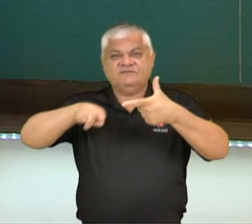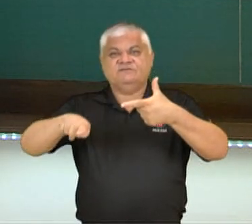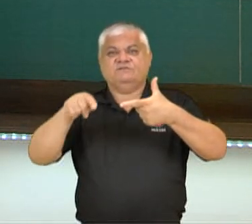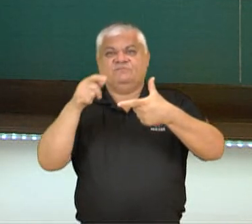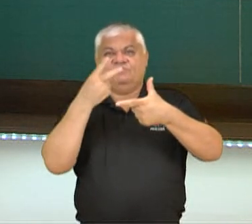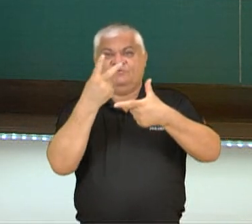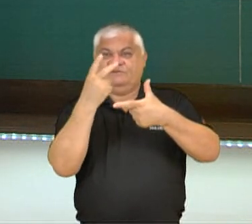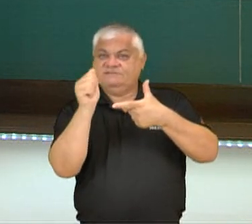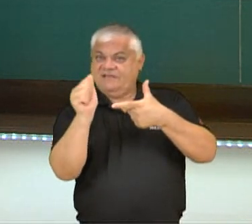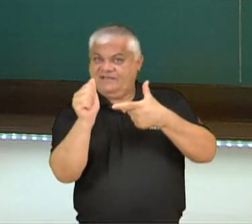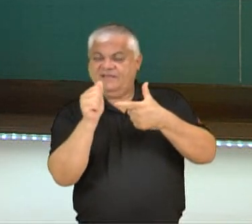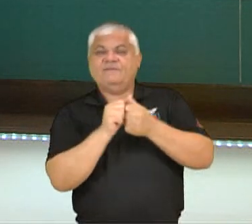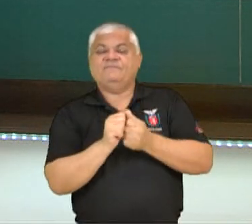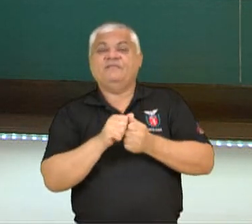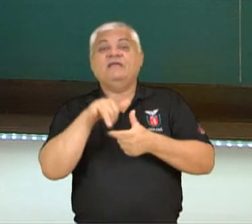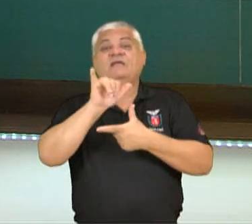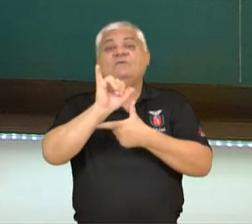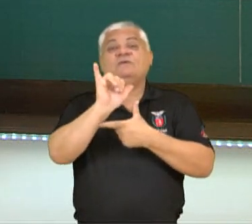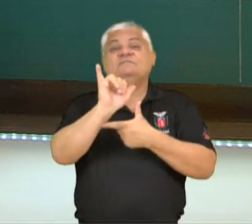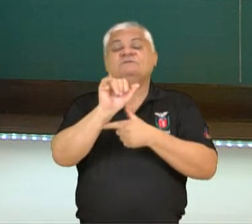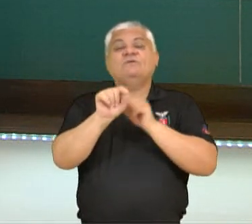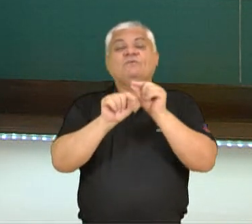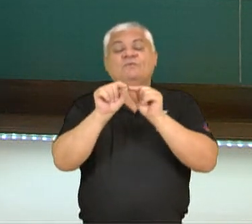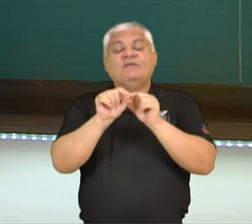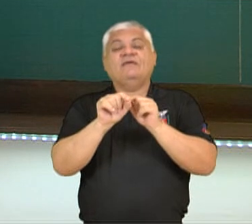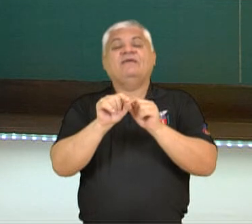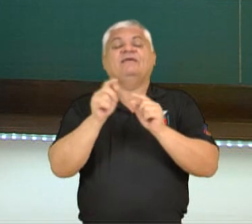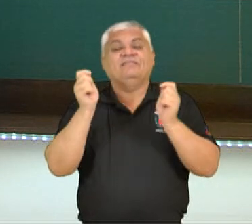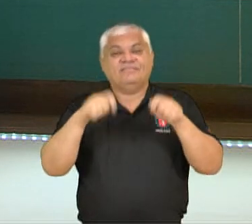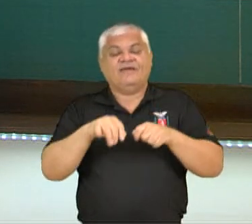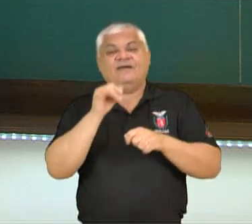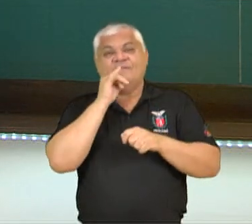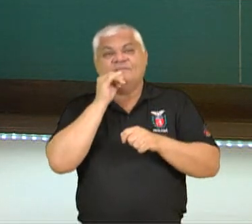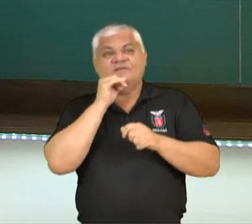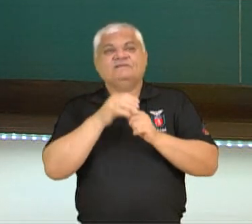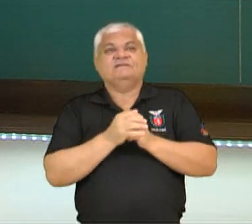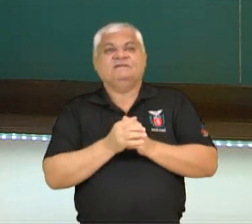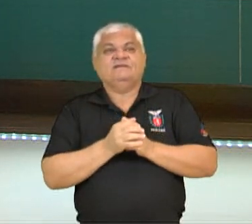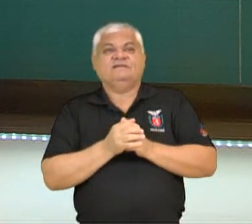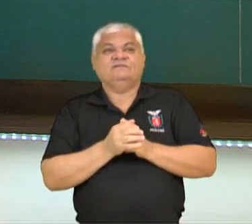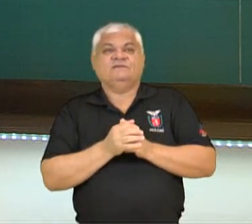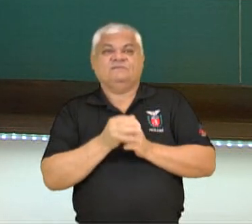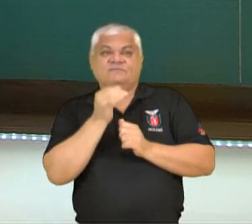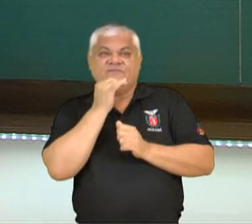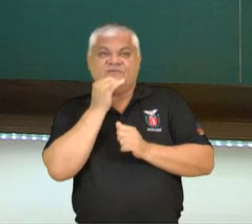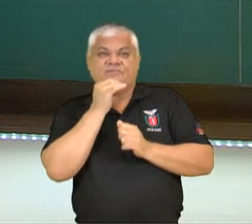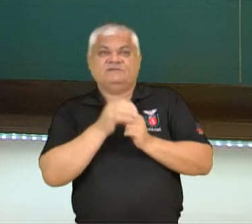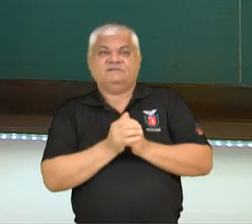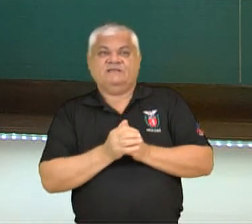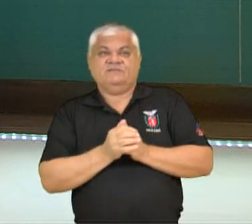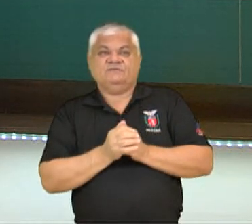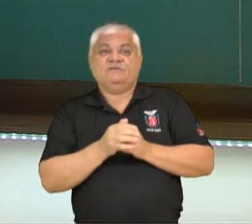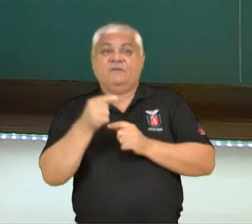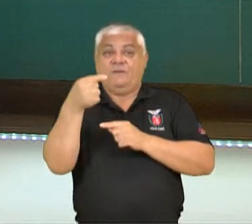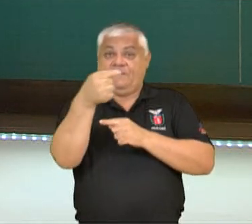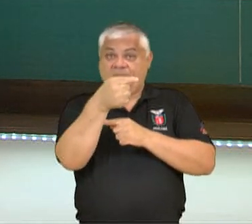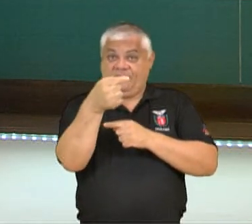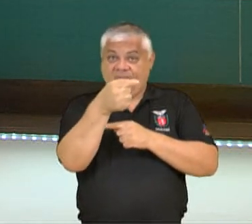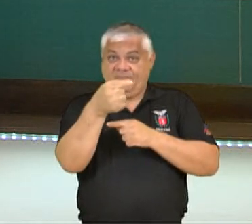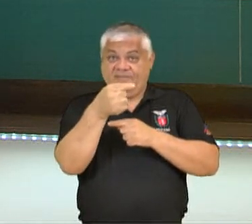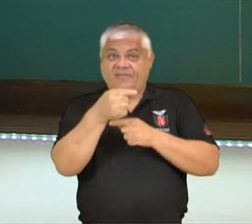2a, e o y do vértice pode ser obtido através da fórmula